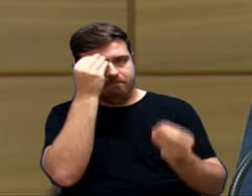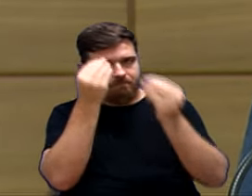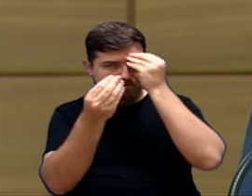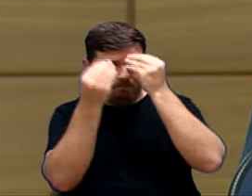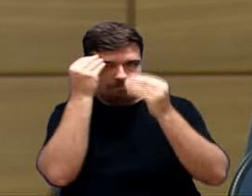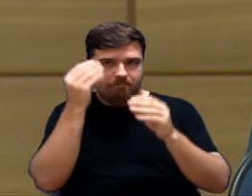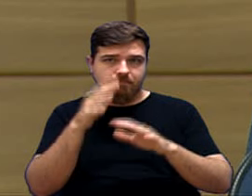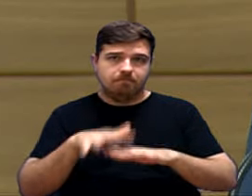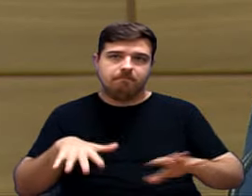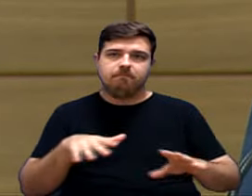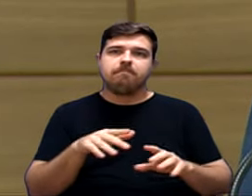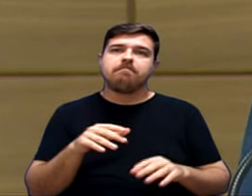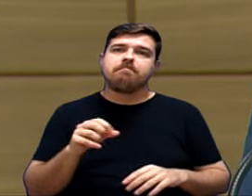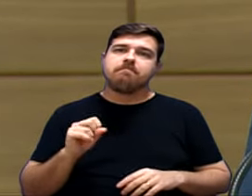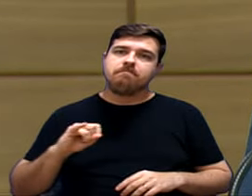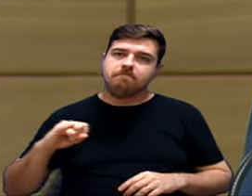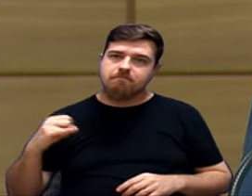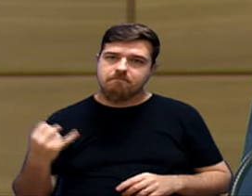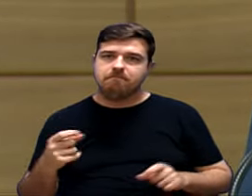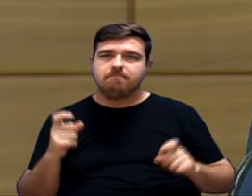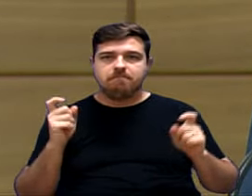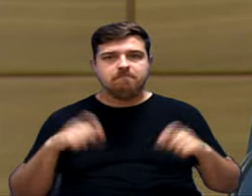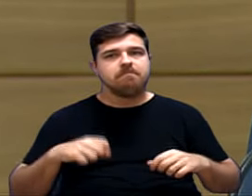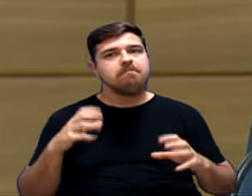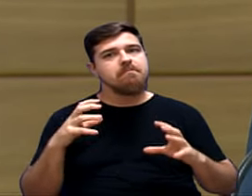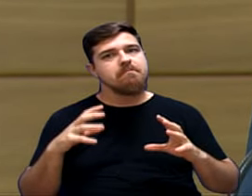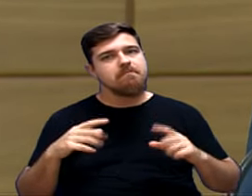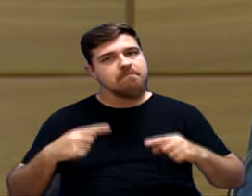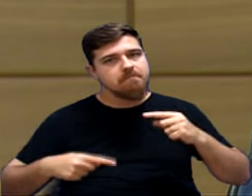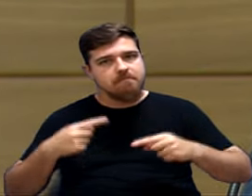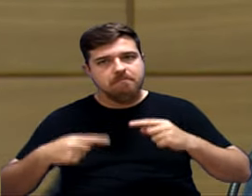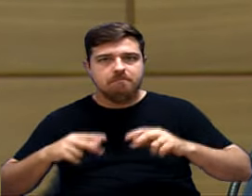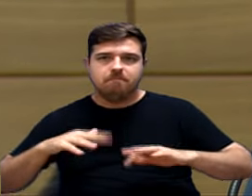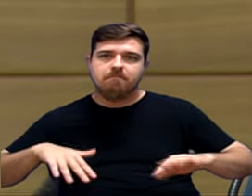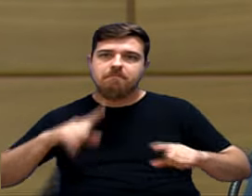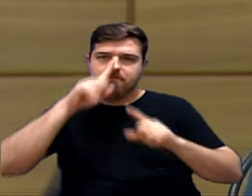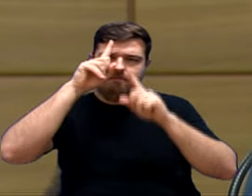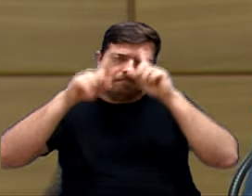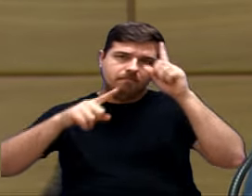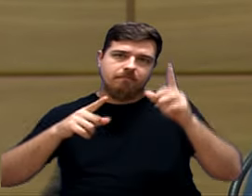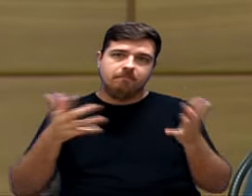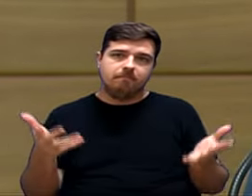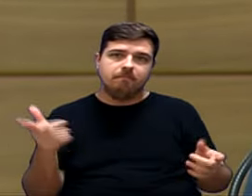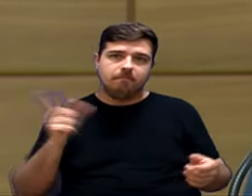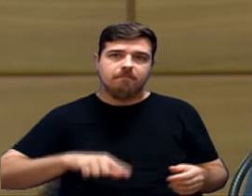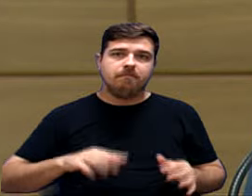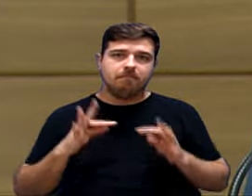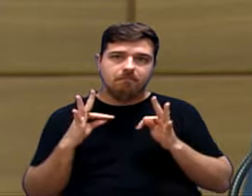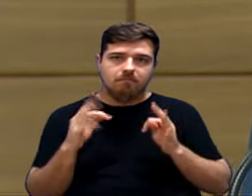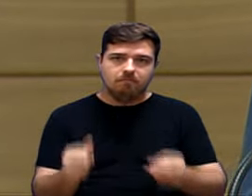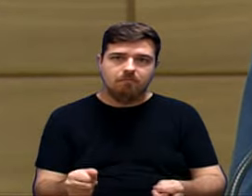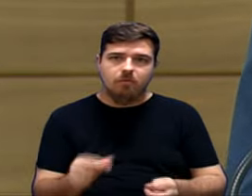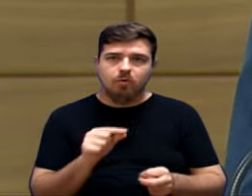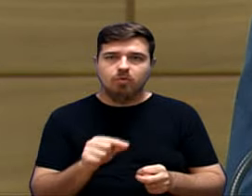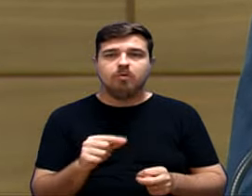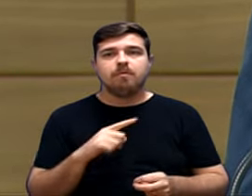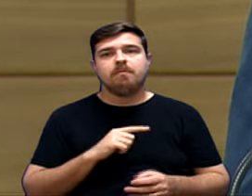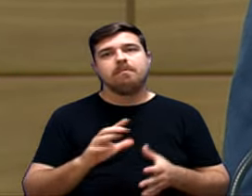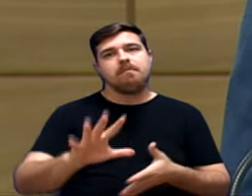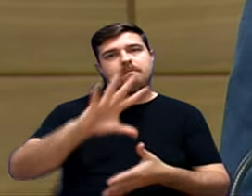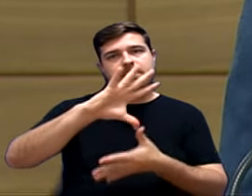abrir oportunidade de de debates e discussões e por fim eh tem um